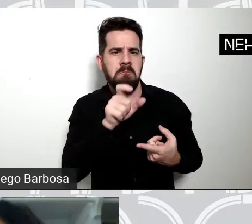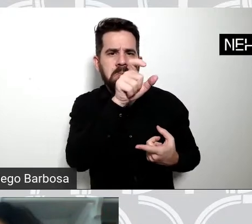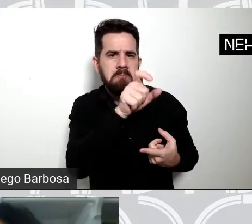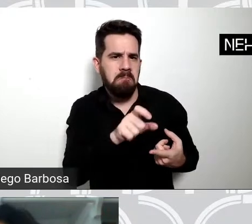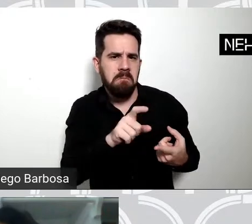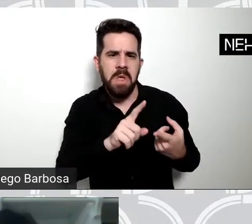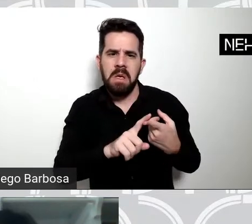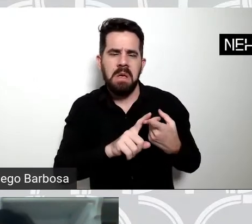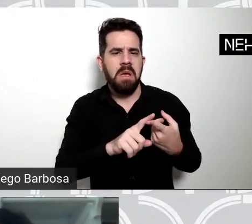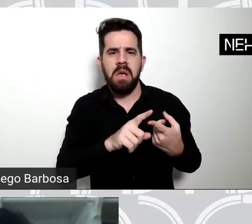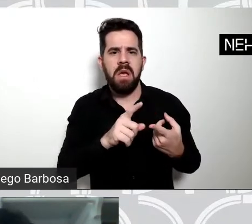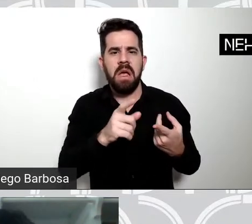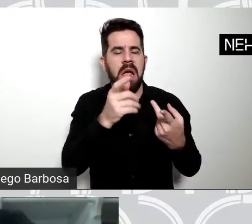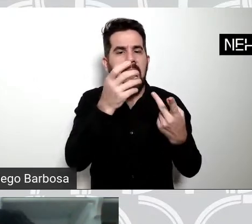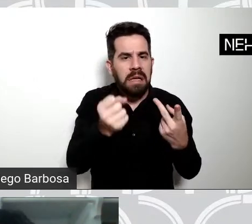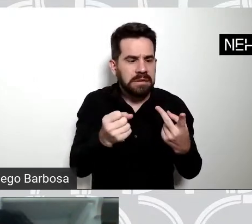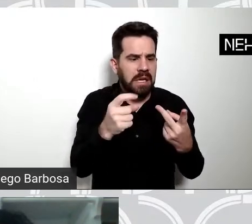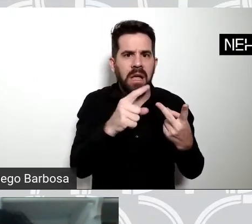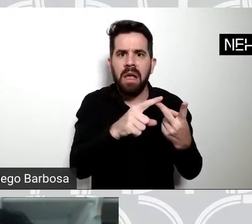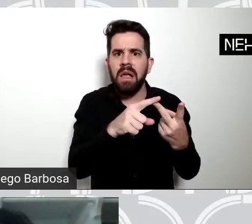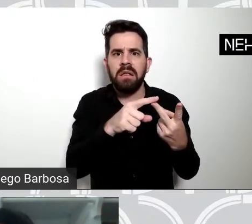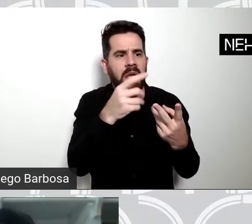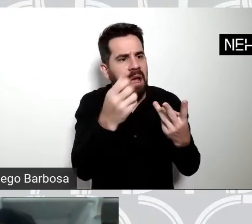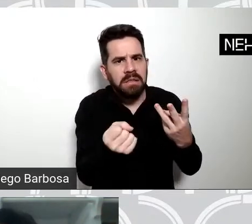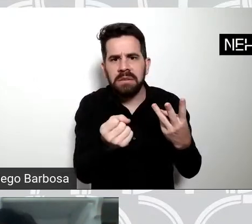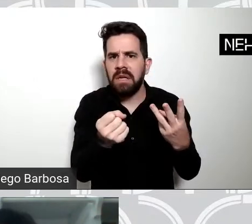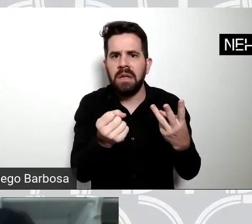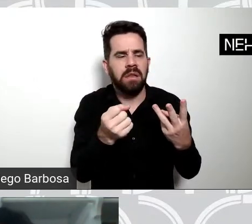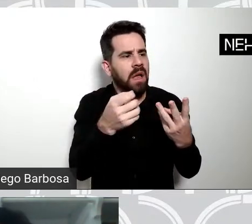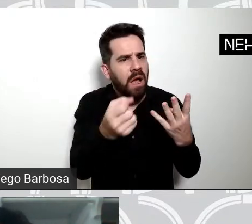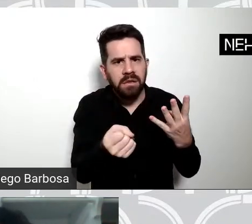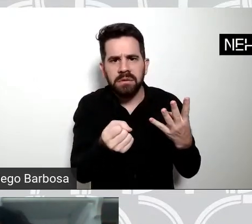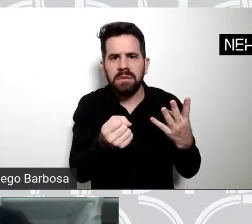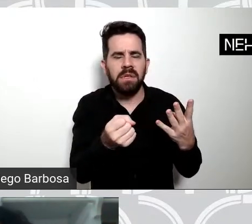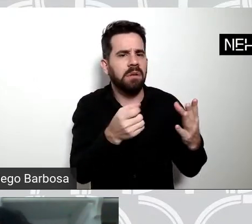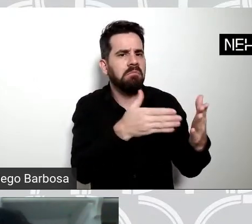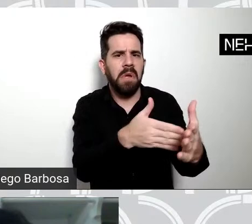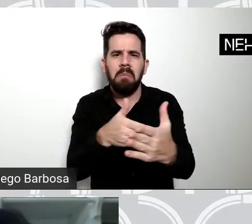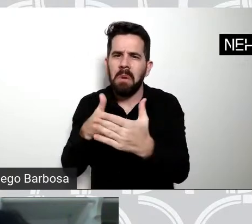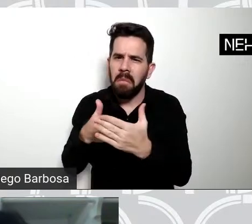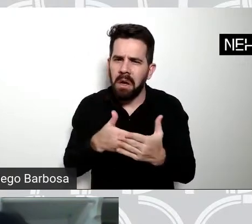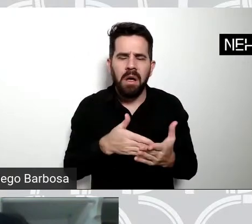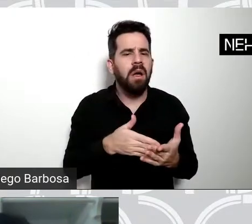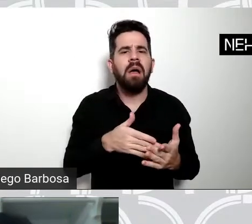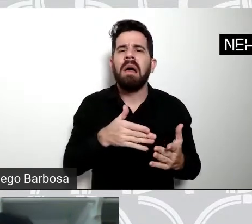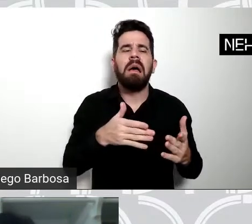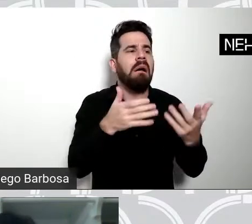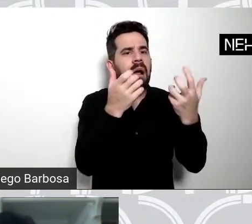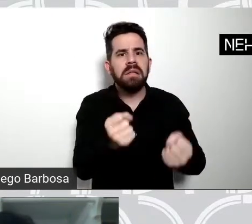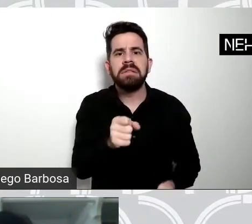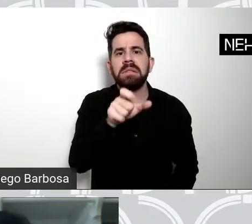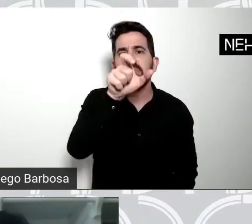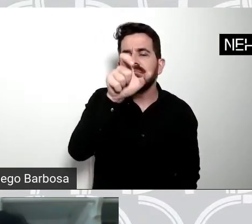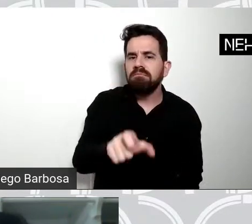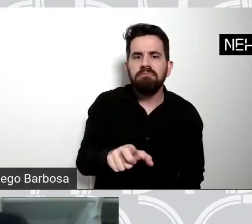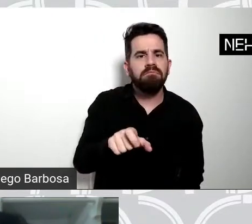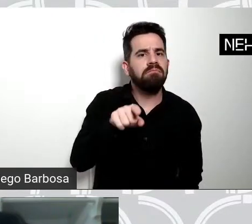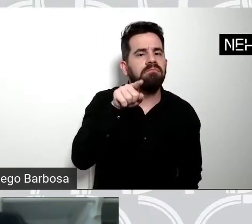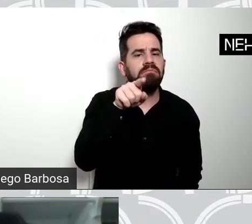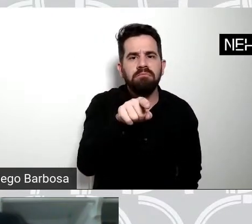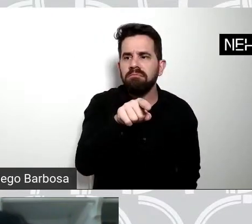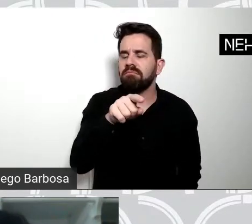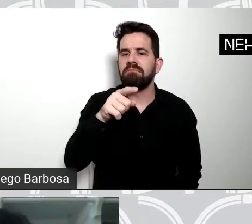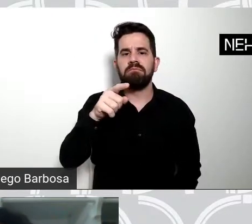Ferrez, que barra a Conceição Evaristo numa Academia Brasileira de Letras, né? E que critica e